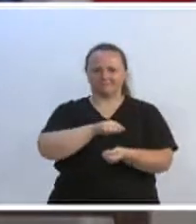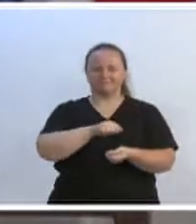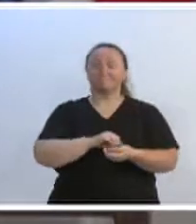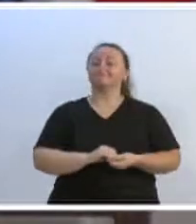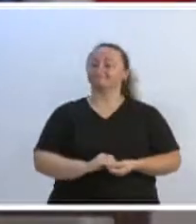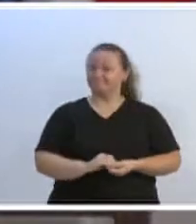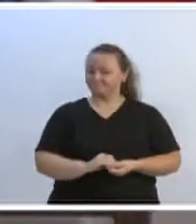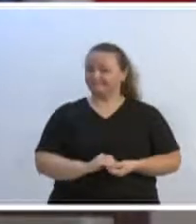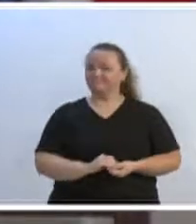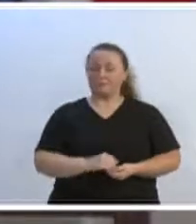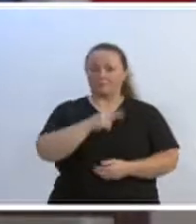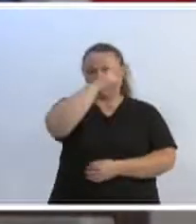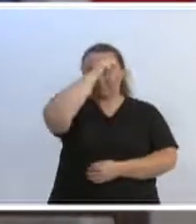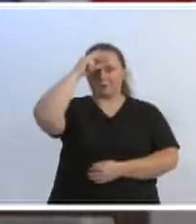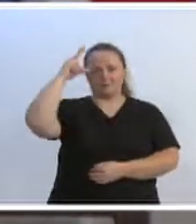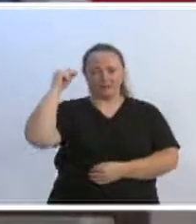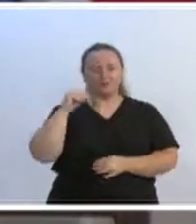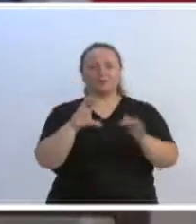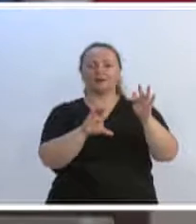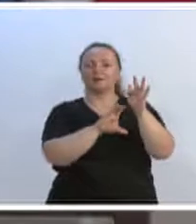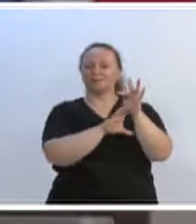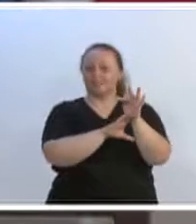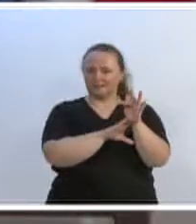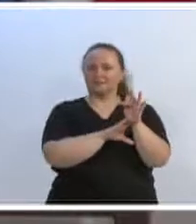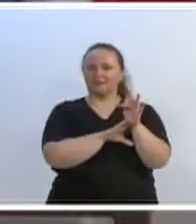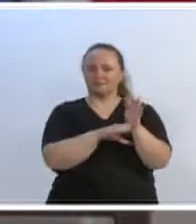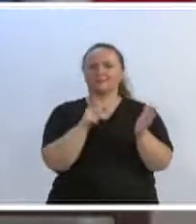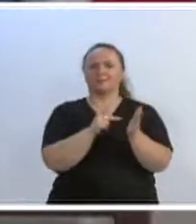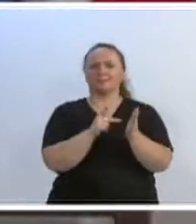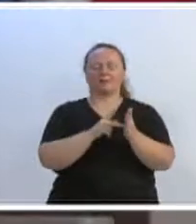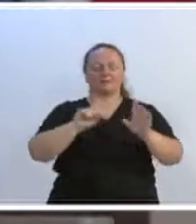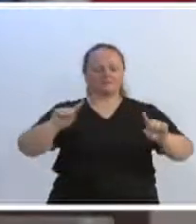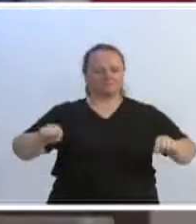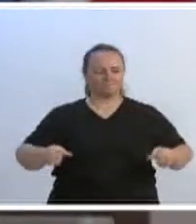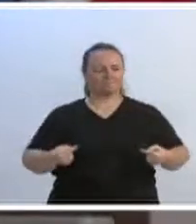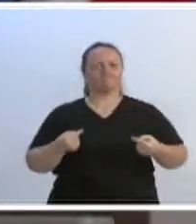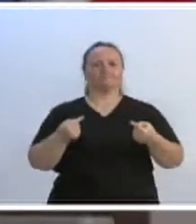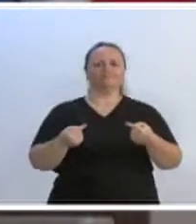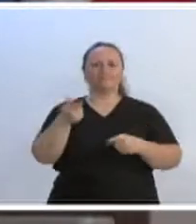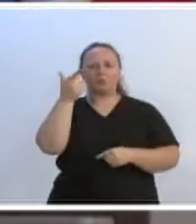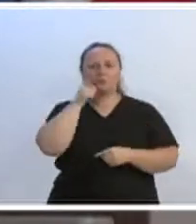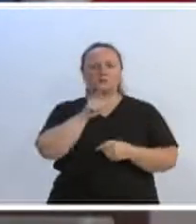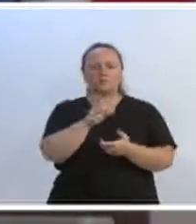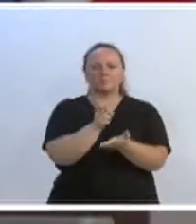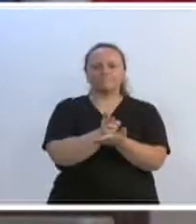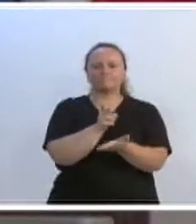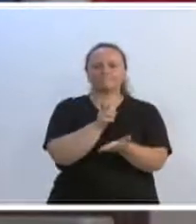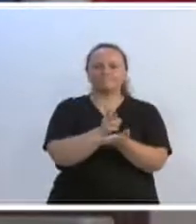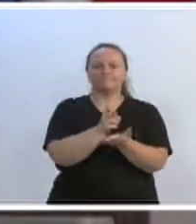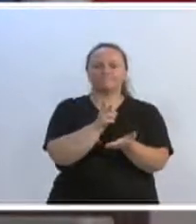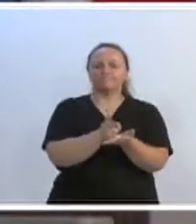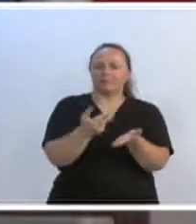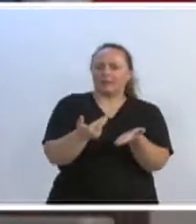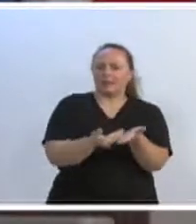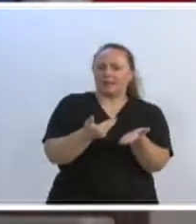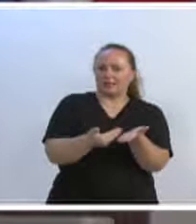o respeito e a valorização da revista que estamos hoje celebrando o seu Sesc